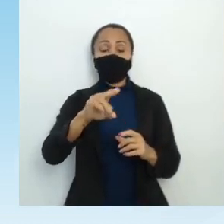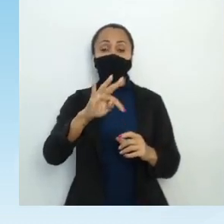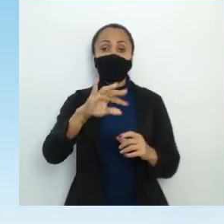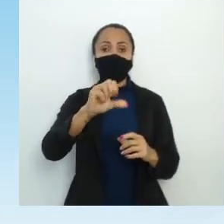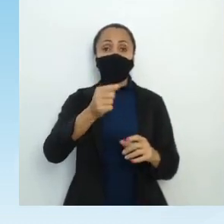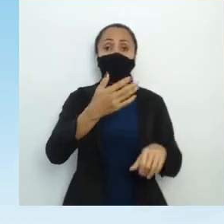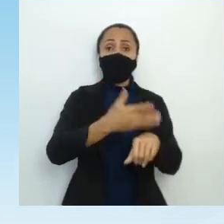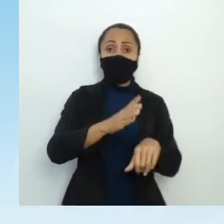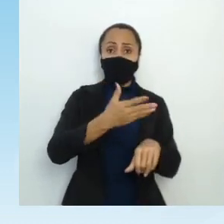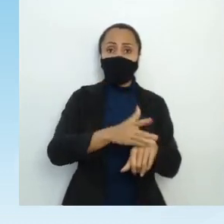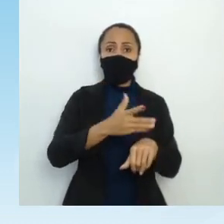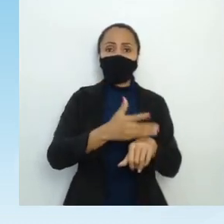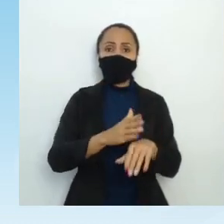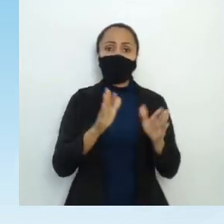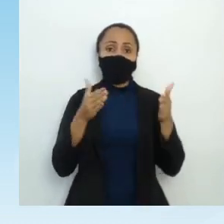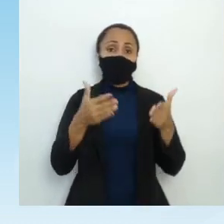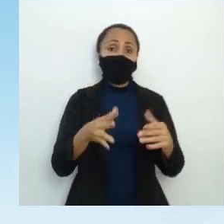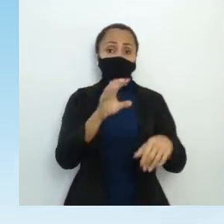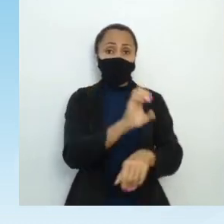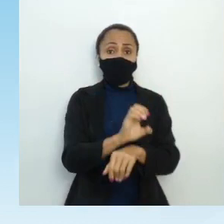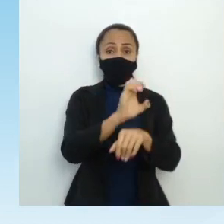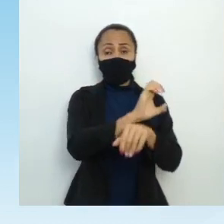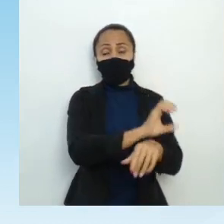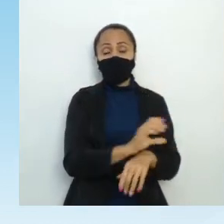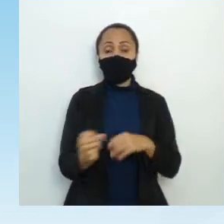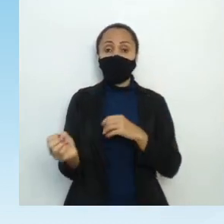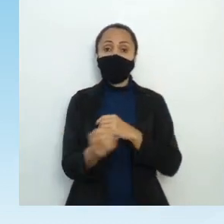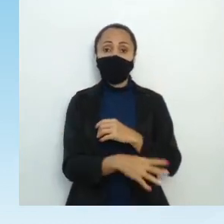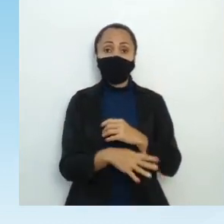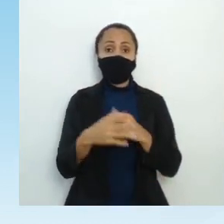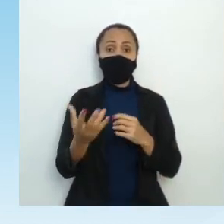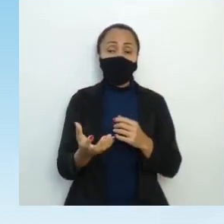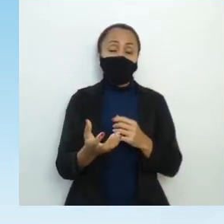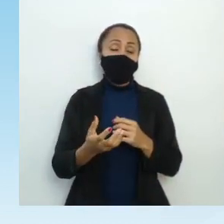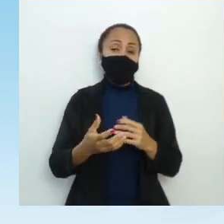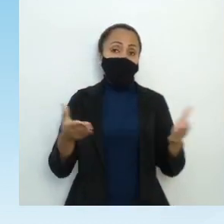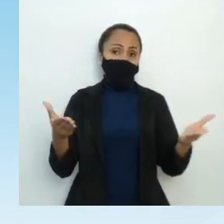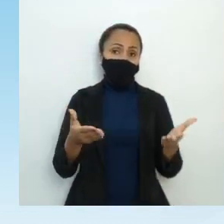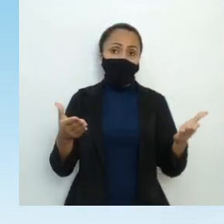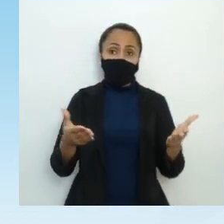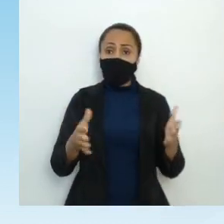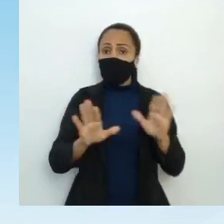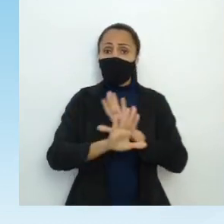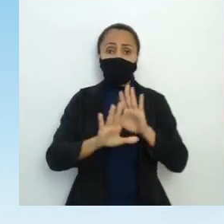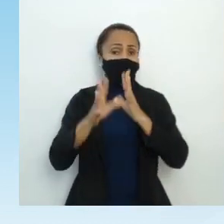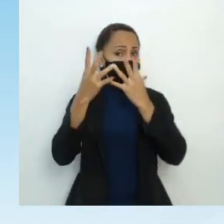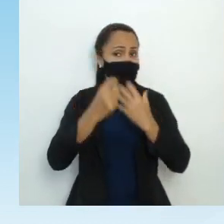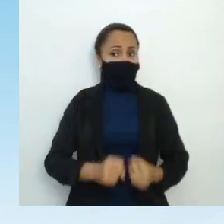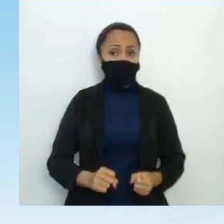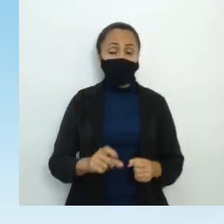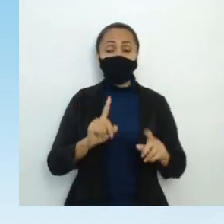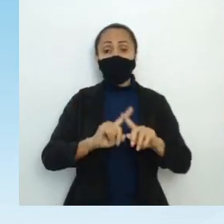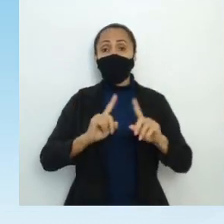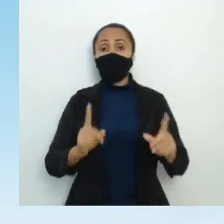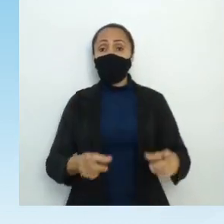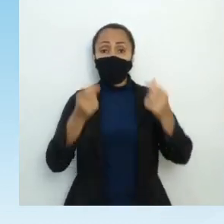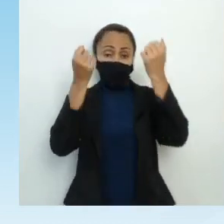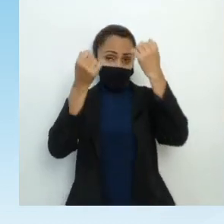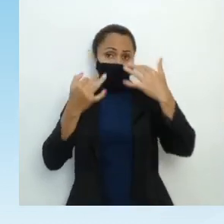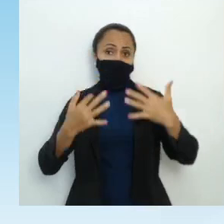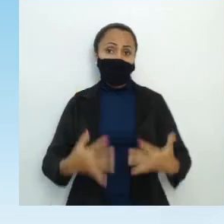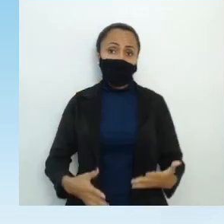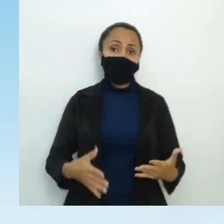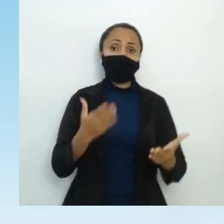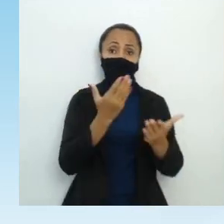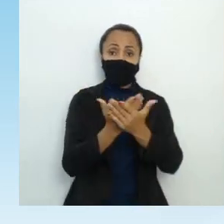prática regente, o Estado moderno. Então, o absolutismo monárquico agora já não era mais aceito. Embora já falamos aqui em outras aulas